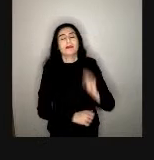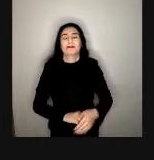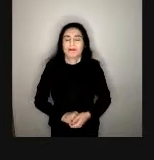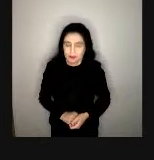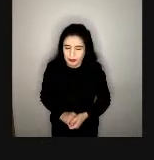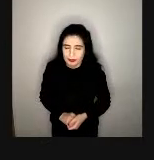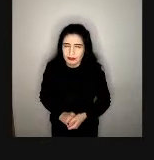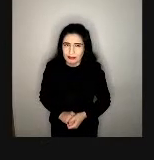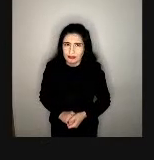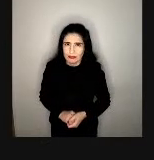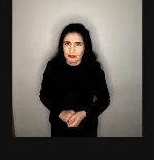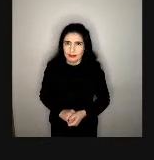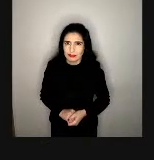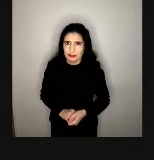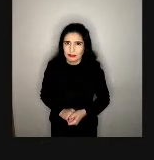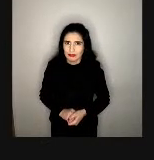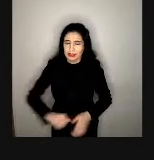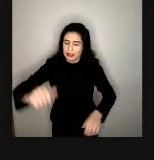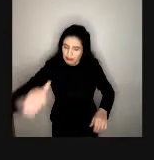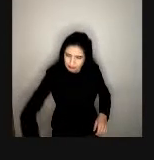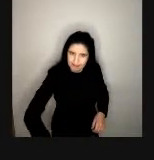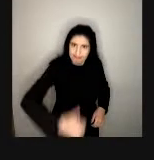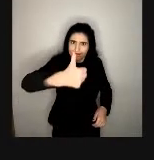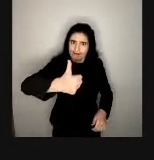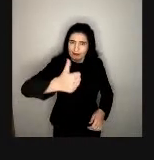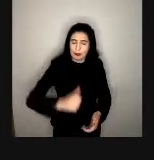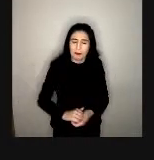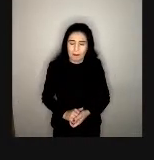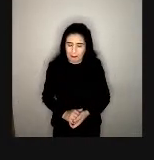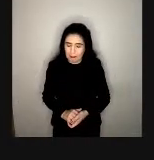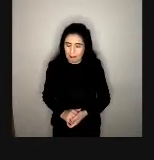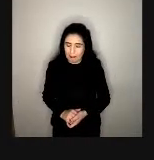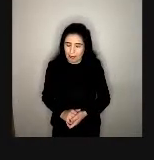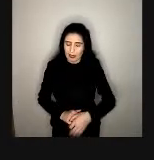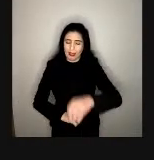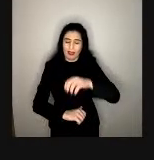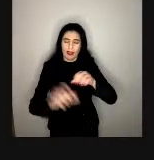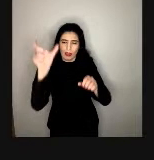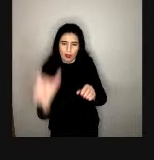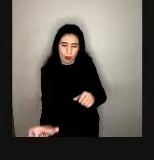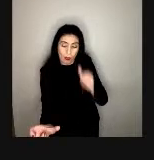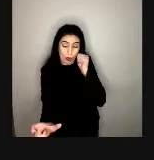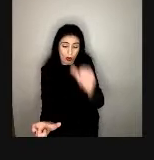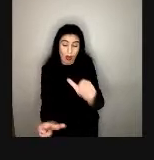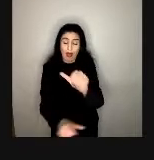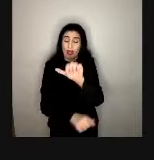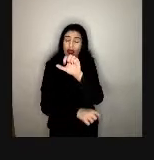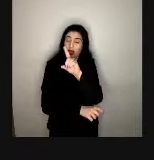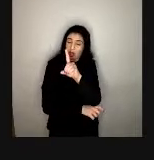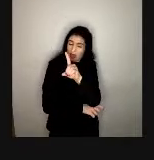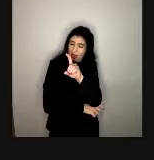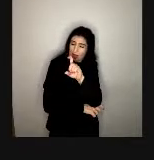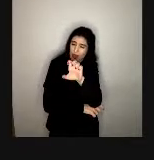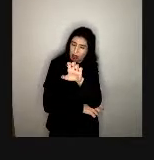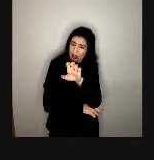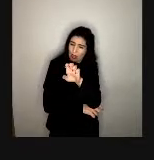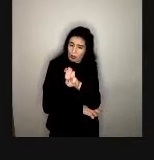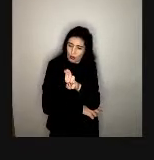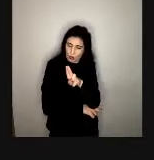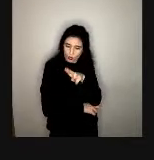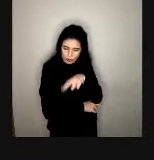de superação, eu vou pular alguns casos, eu vou falar da Leonie, né, que foi